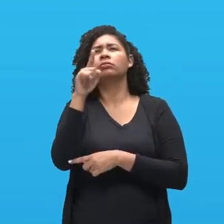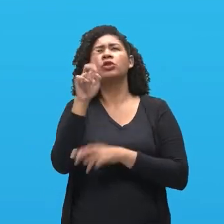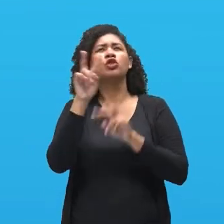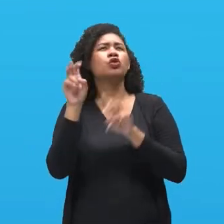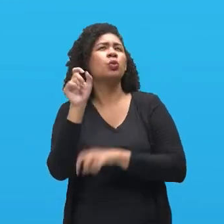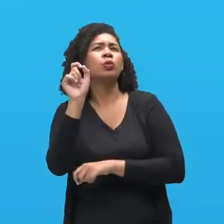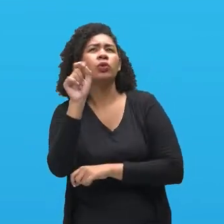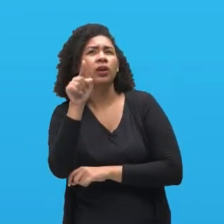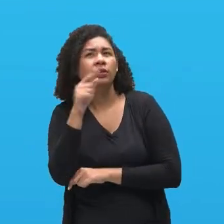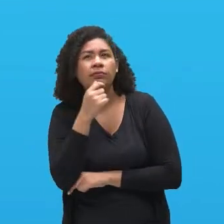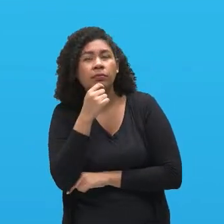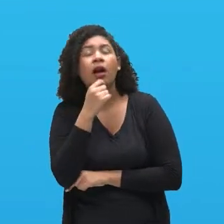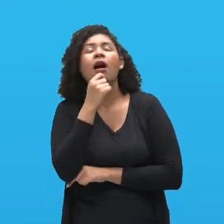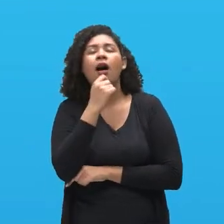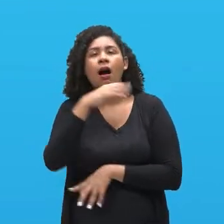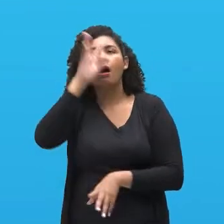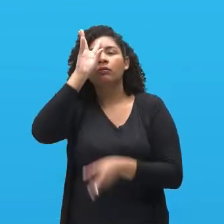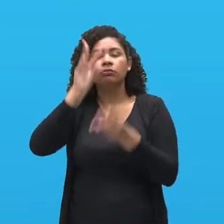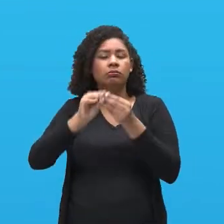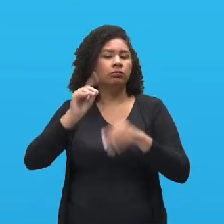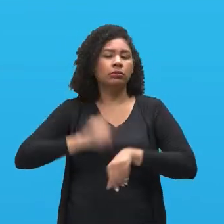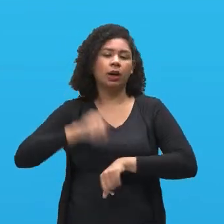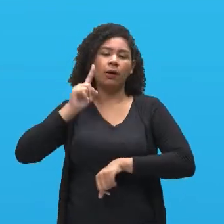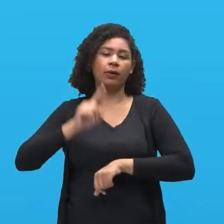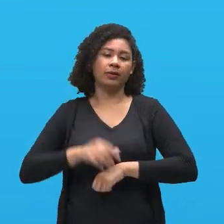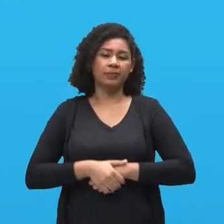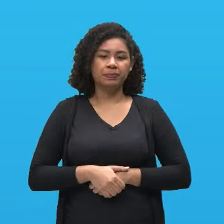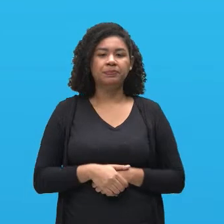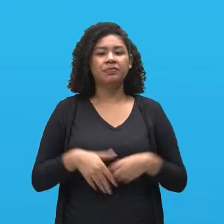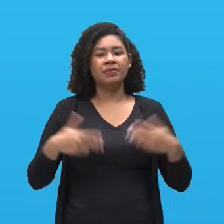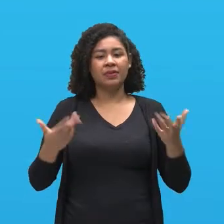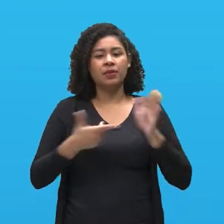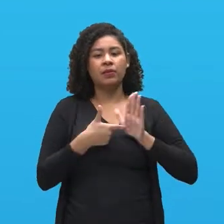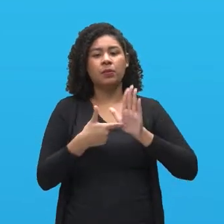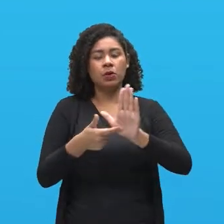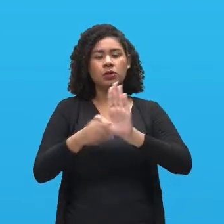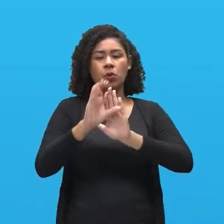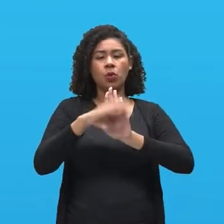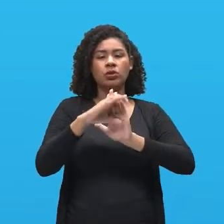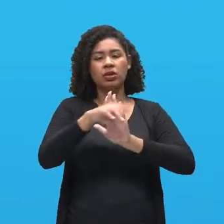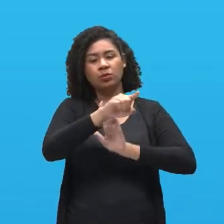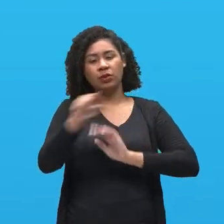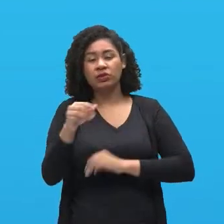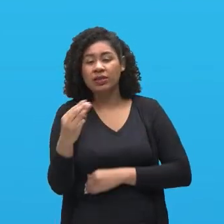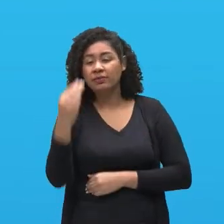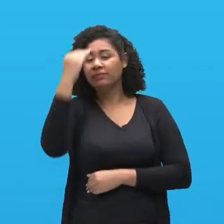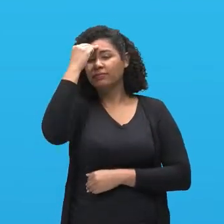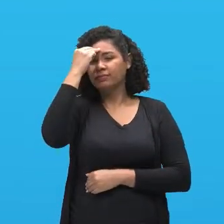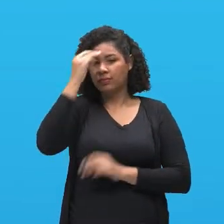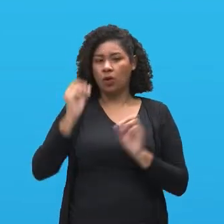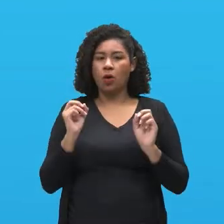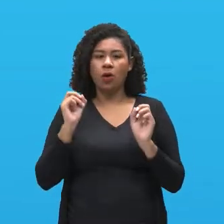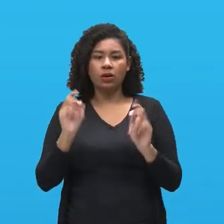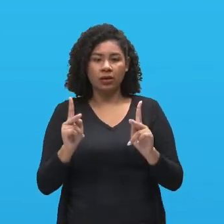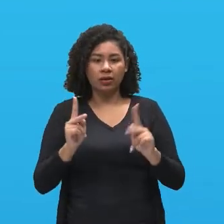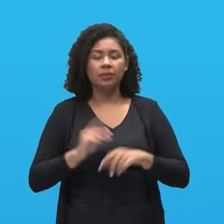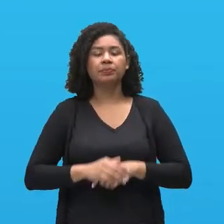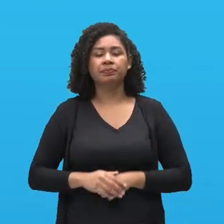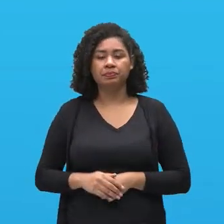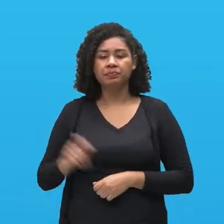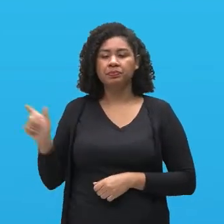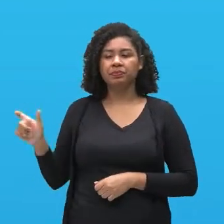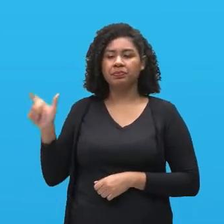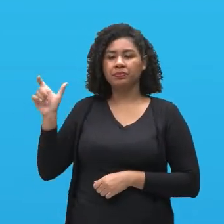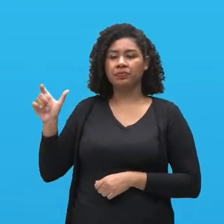ler mais uma vez aqui o conceito junto, só para a gente fixar e memorizar bem direitinho. O scanning é